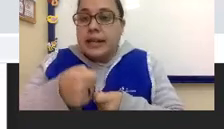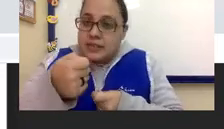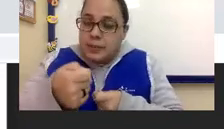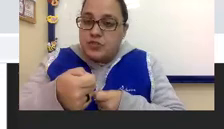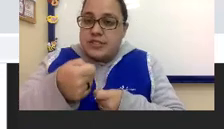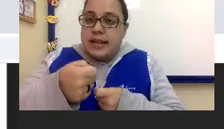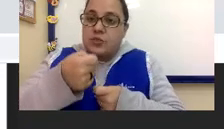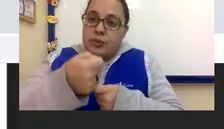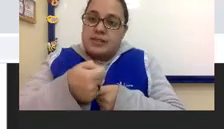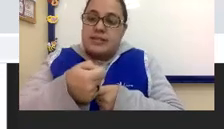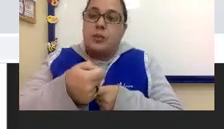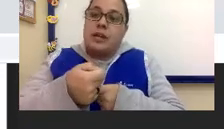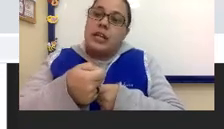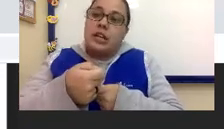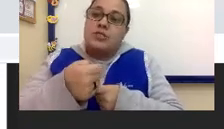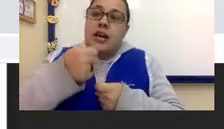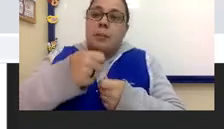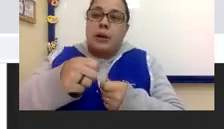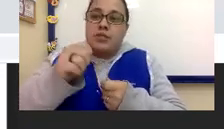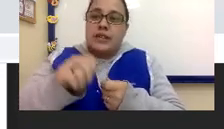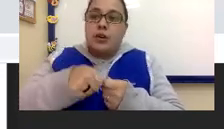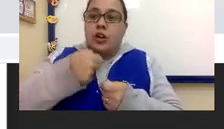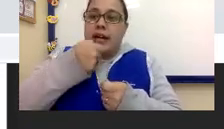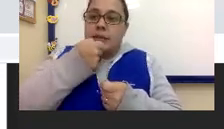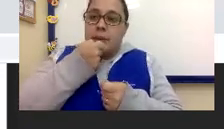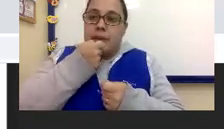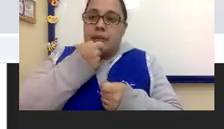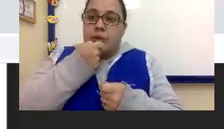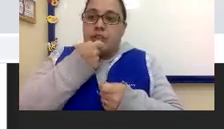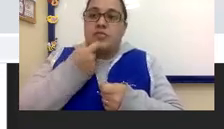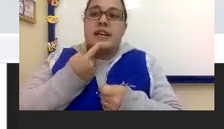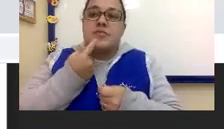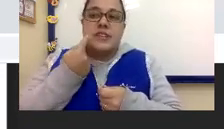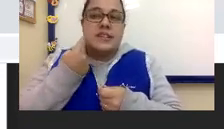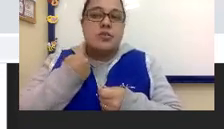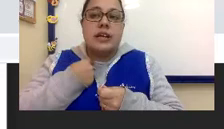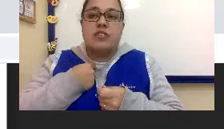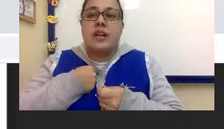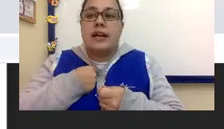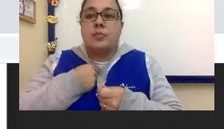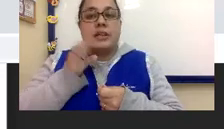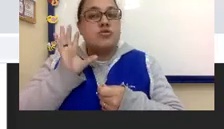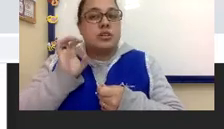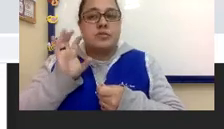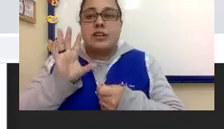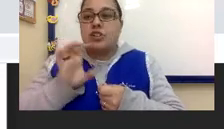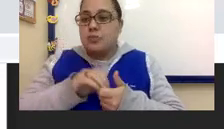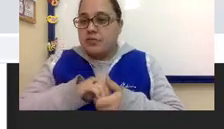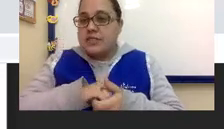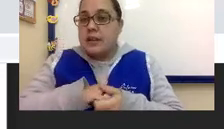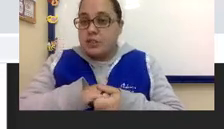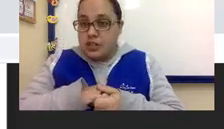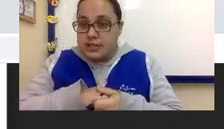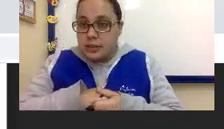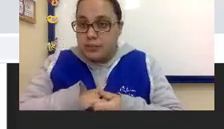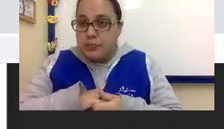mãe, né, e as mamães de vocês, quando vocês eram pequenininhos, para conseguir colocar essa papinha na boquinha de vocês engolirem direto, porque não tinham os dentinhos para